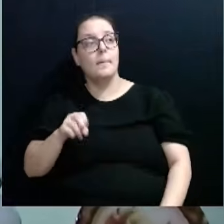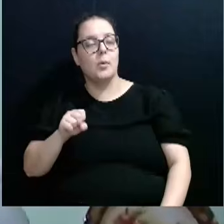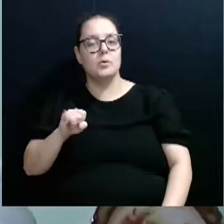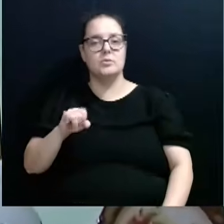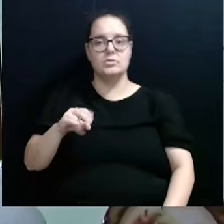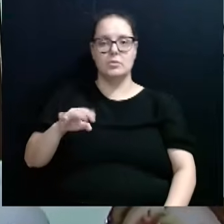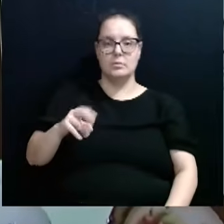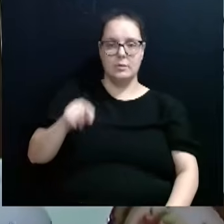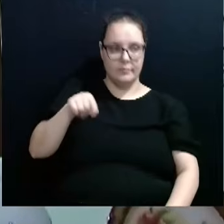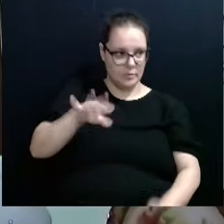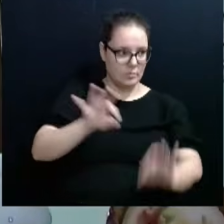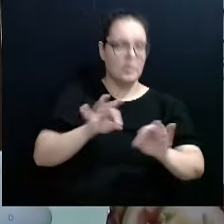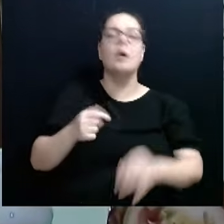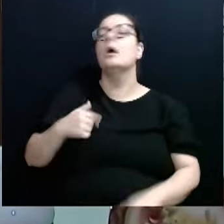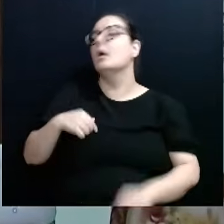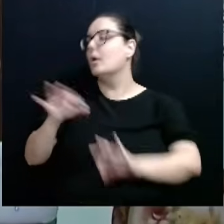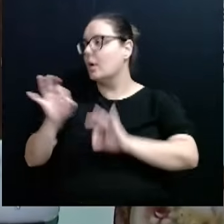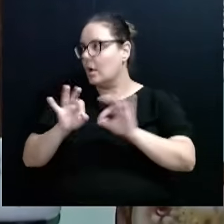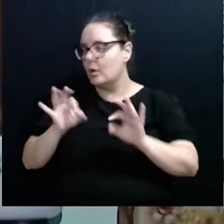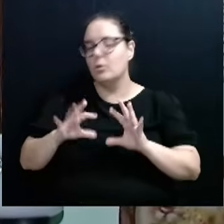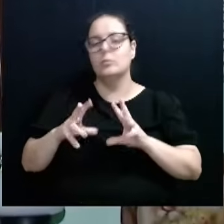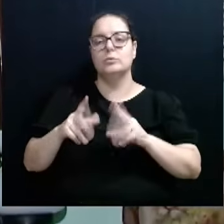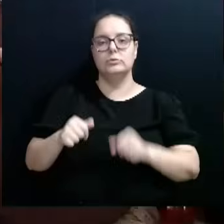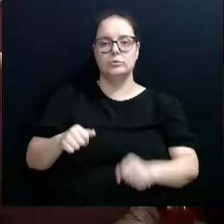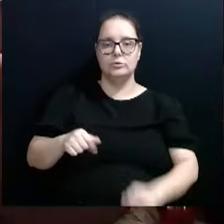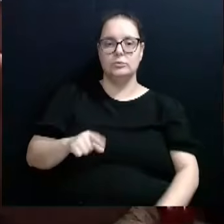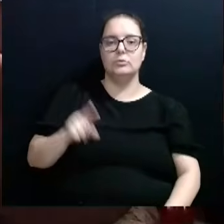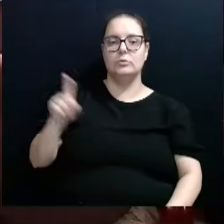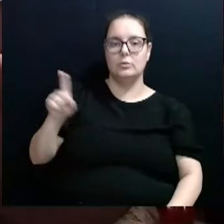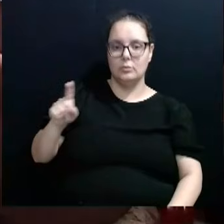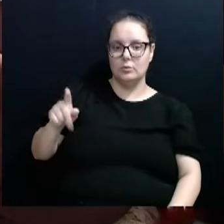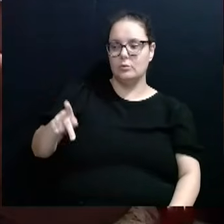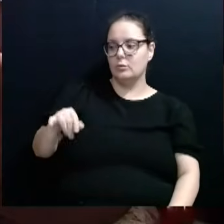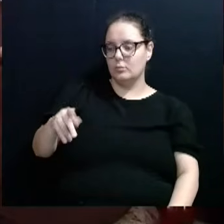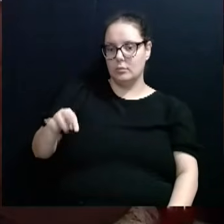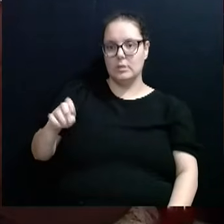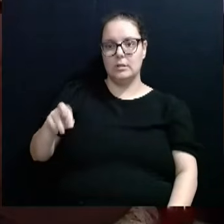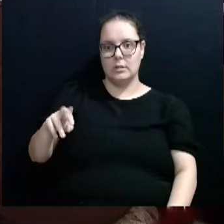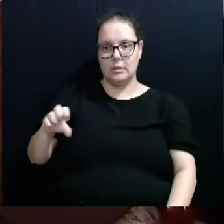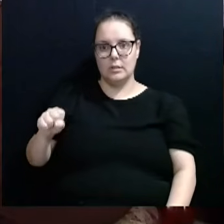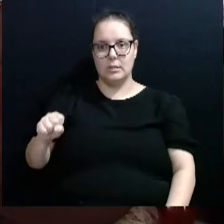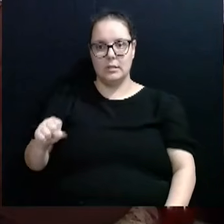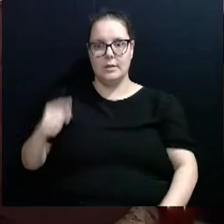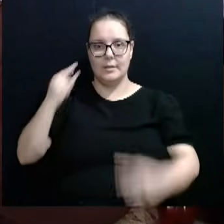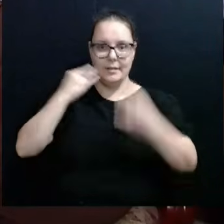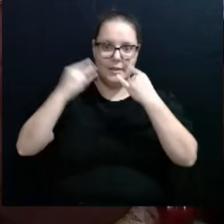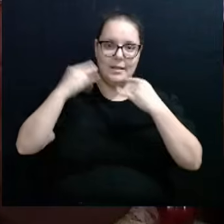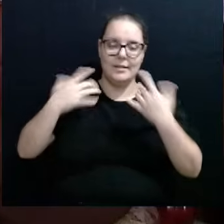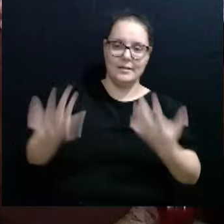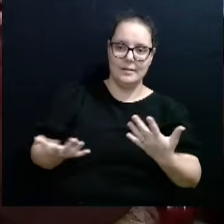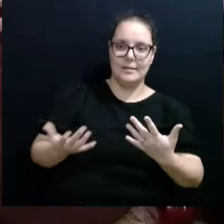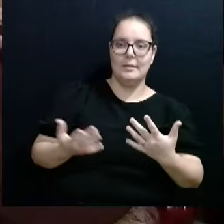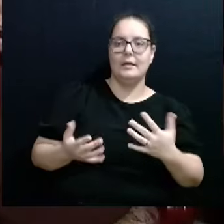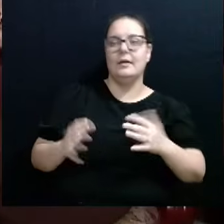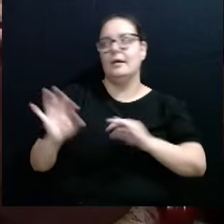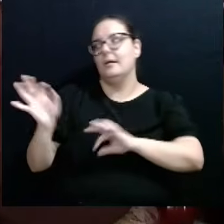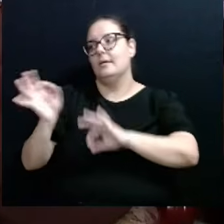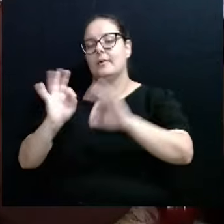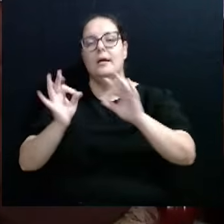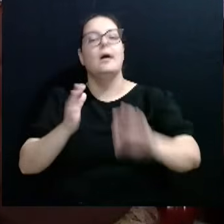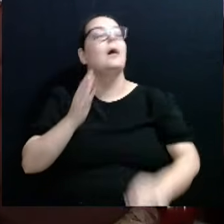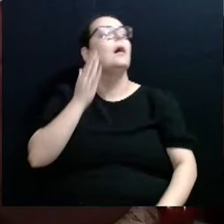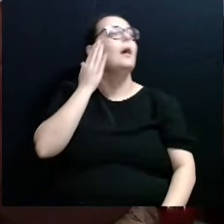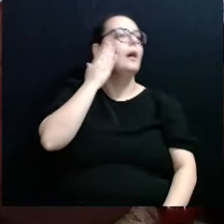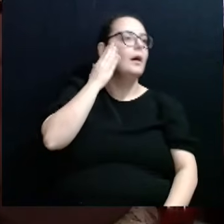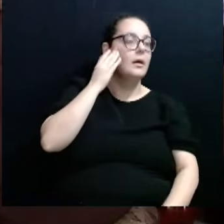Eu que arrumo tudo. Vou lá no Pinterest, pego as inspirações e venho colocando. E tem hora que não dá